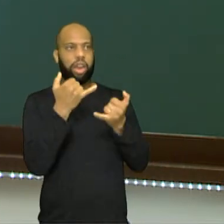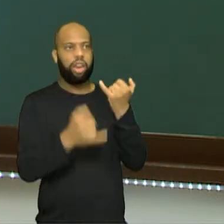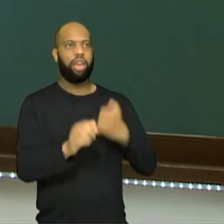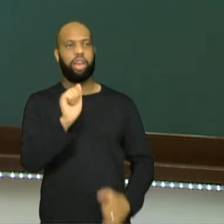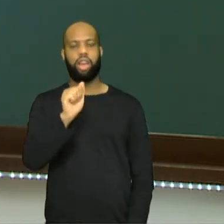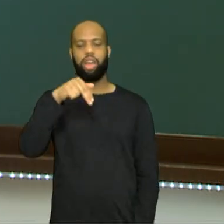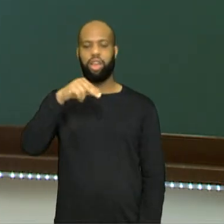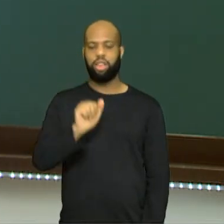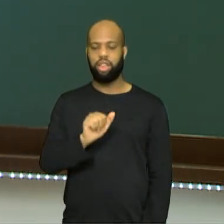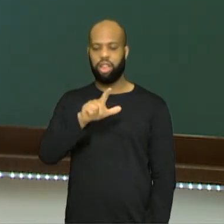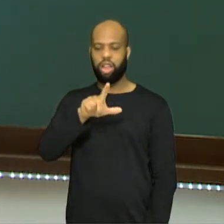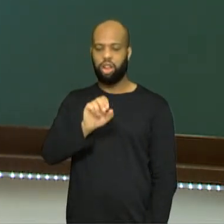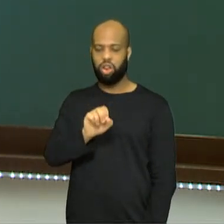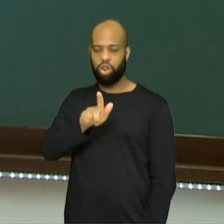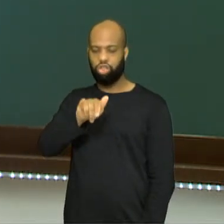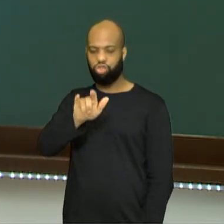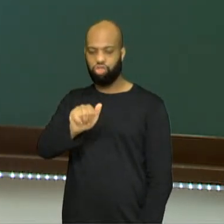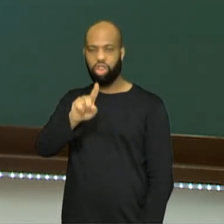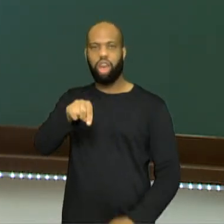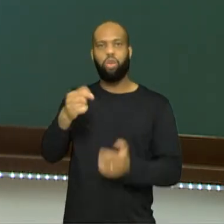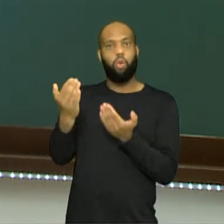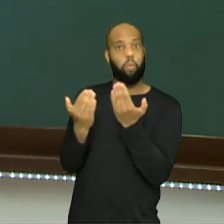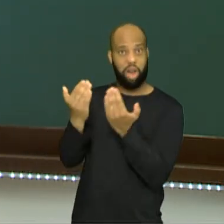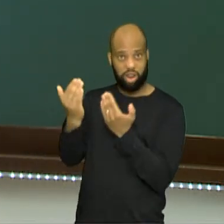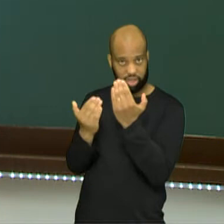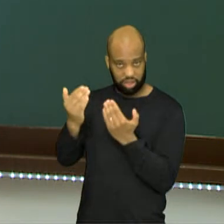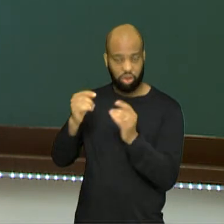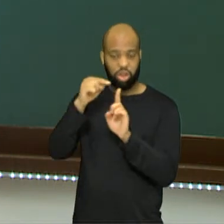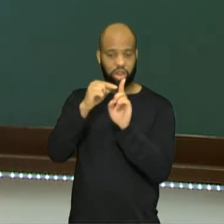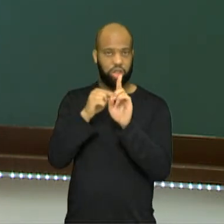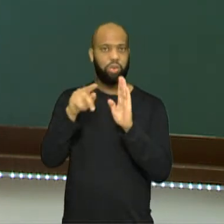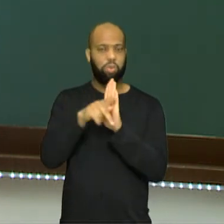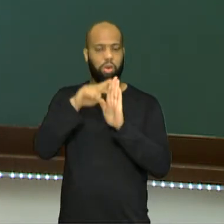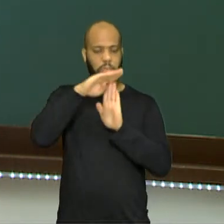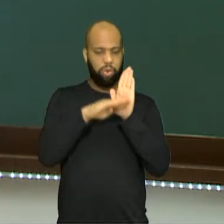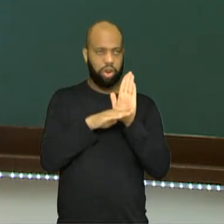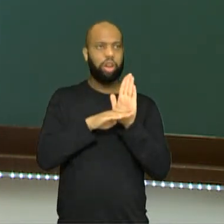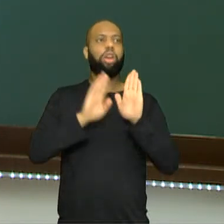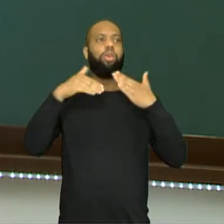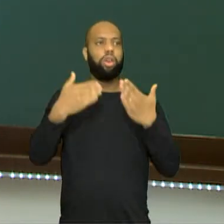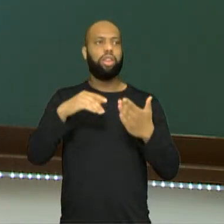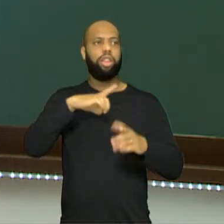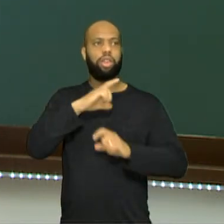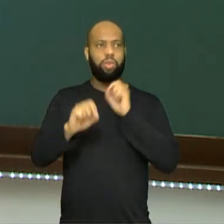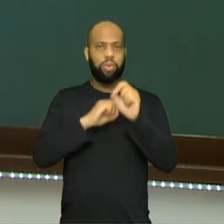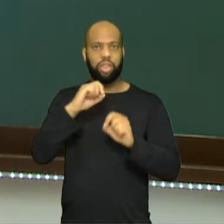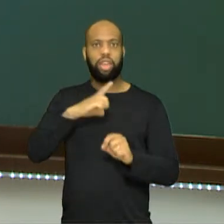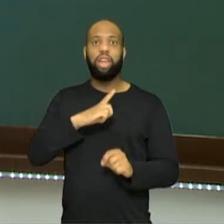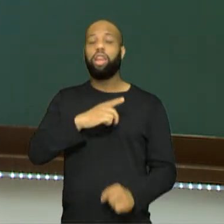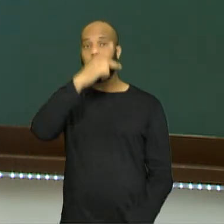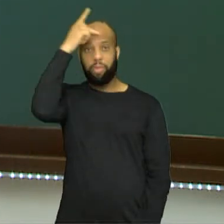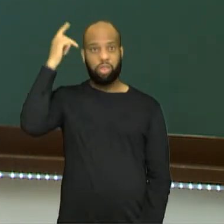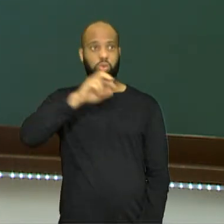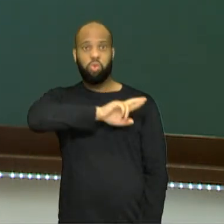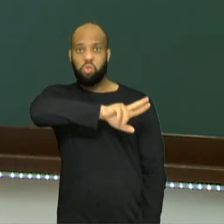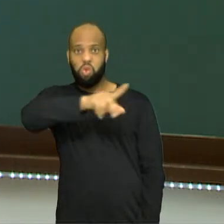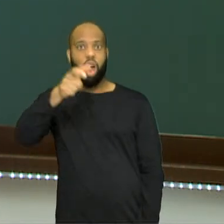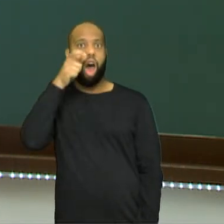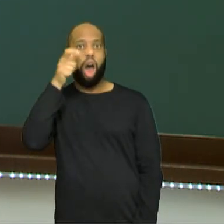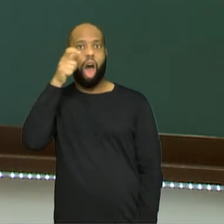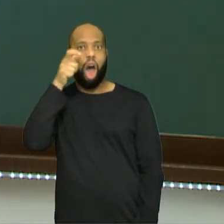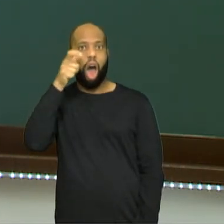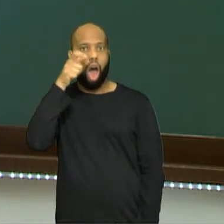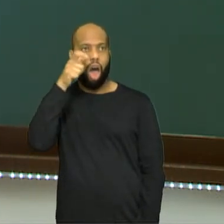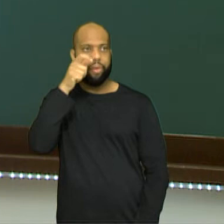Uma comparação com esses tipos de programas que atingem altos índices